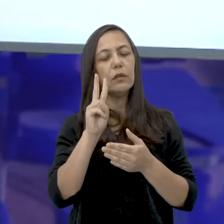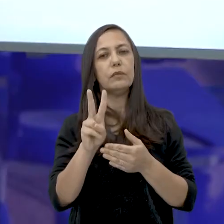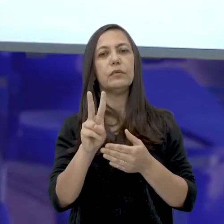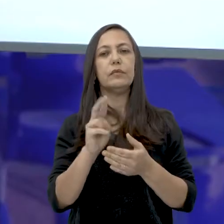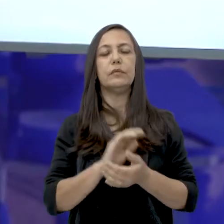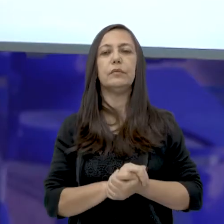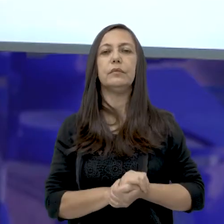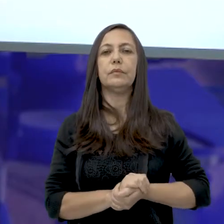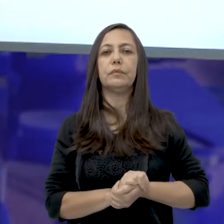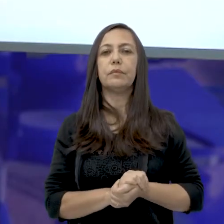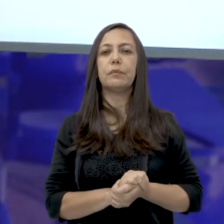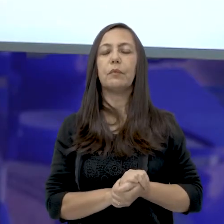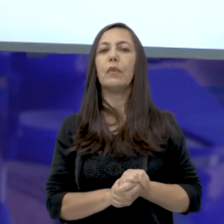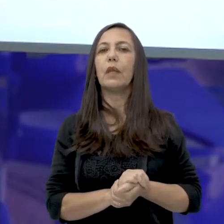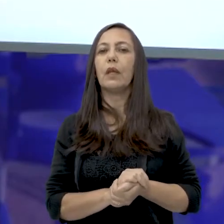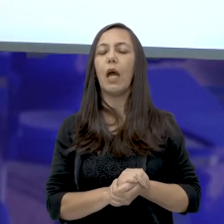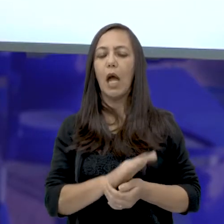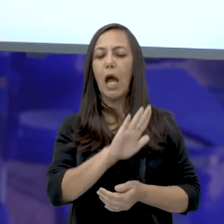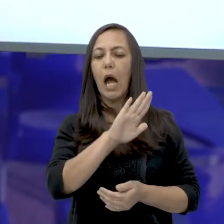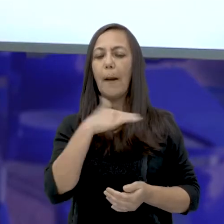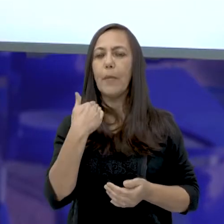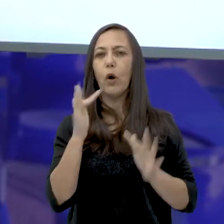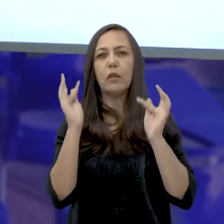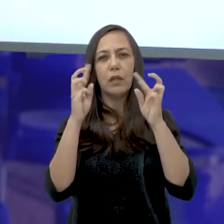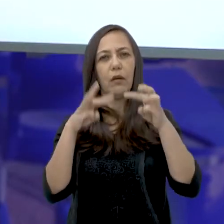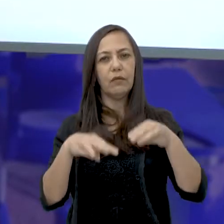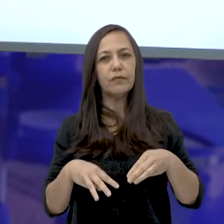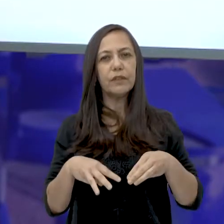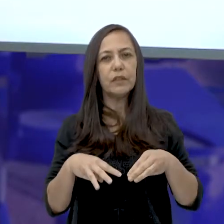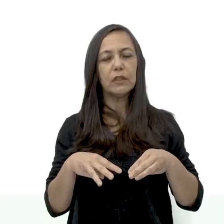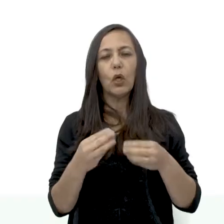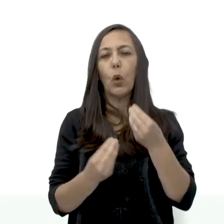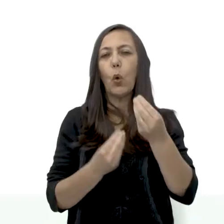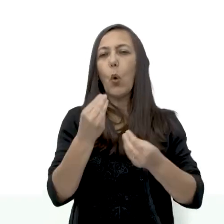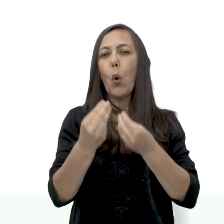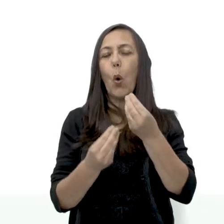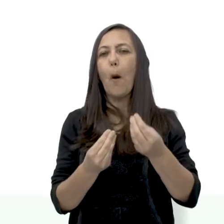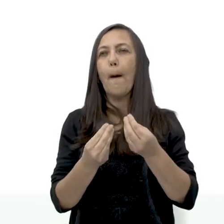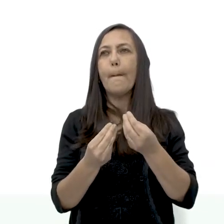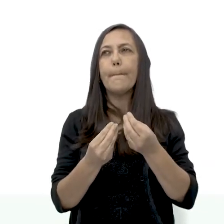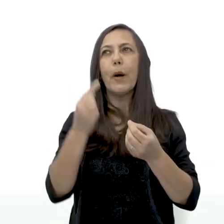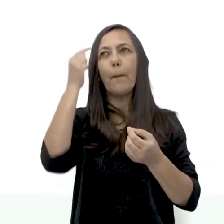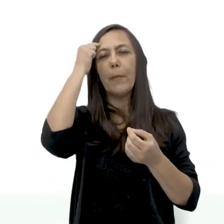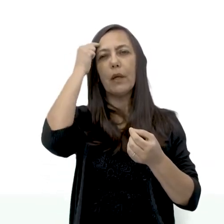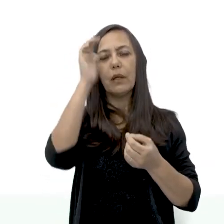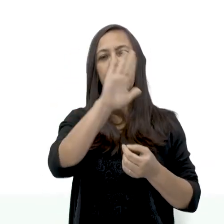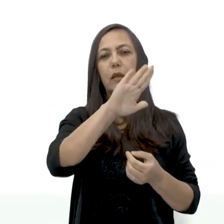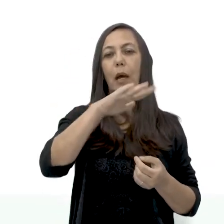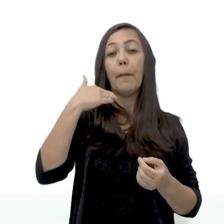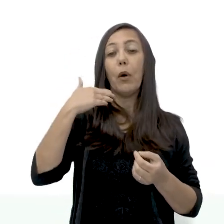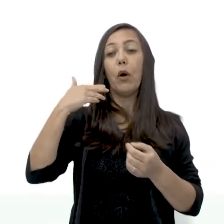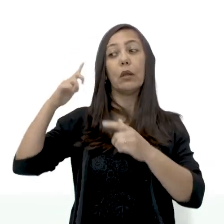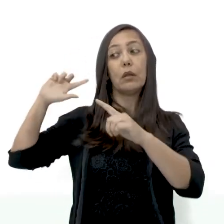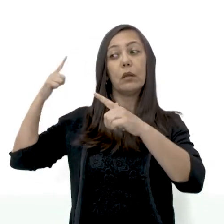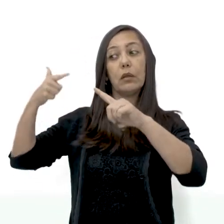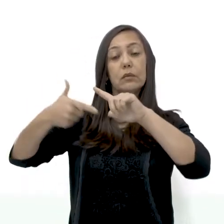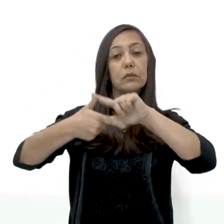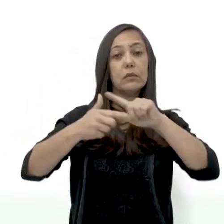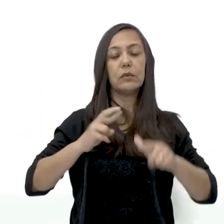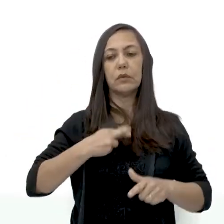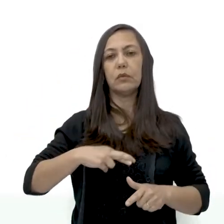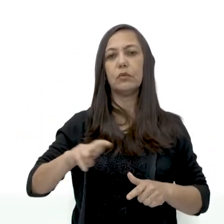Então, será que realmente a morte é o fim de tudo? De que maneira a morte é pensada e retratada nas diversas tradições religiosas?